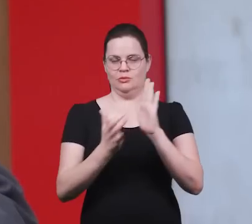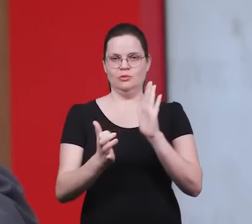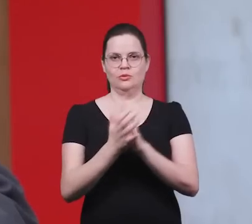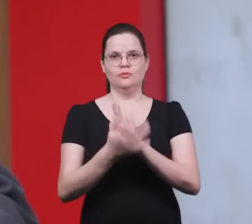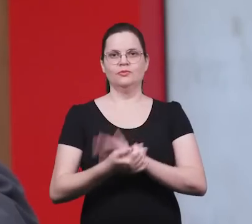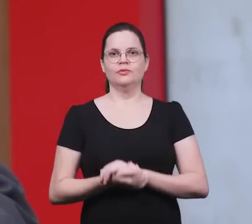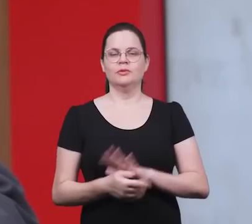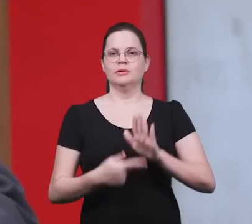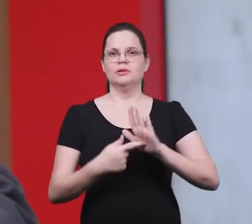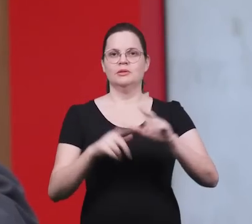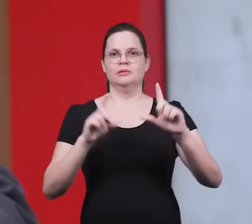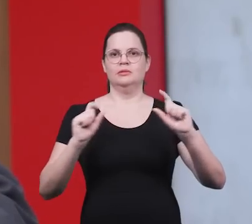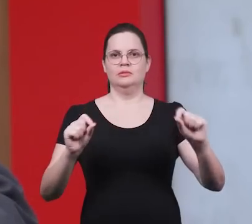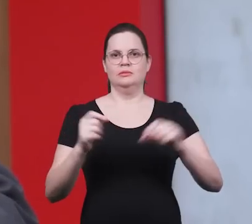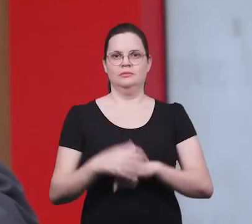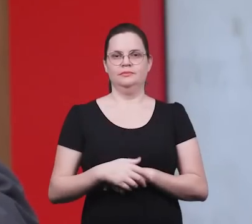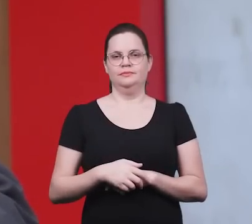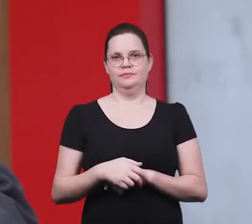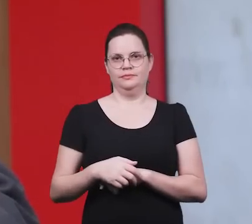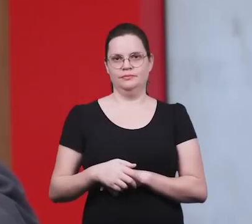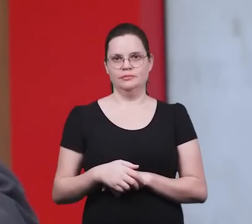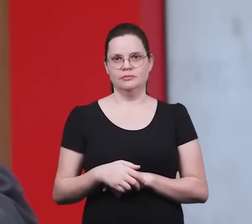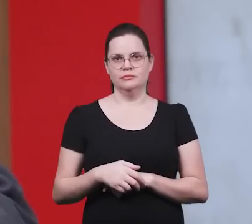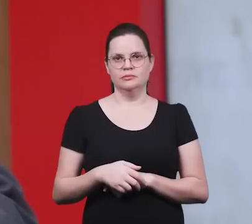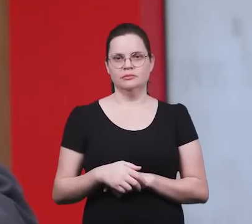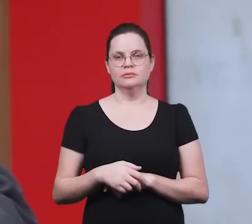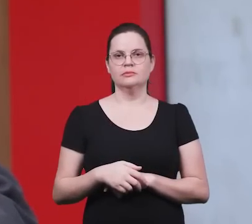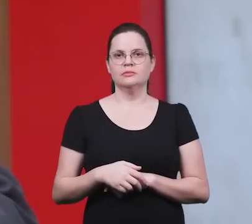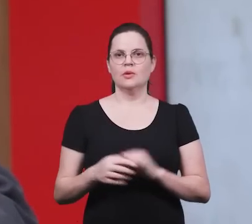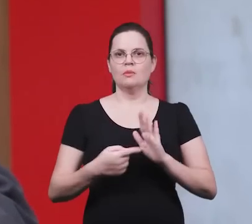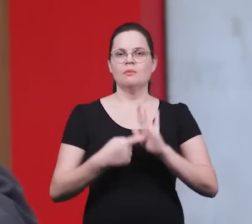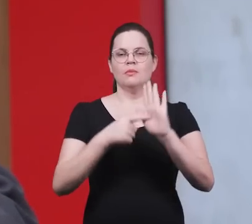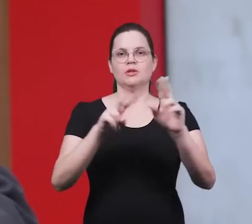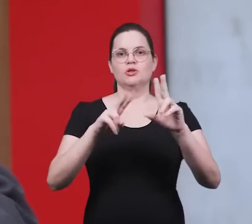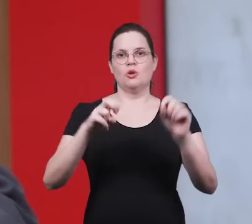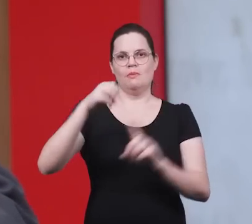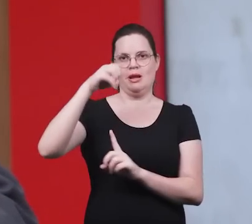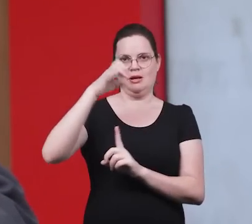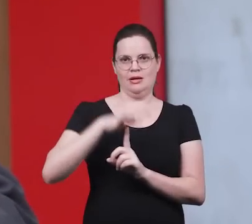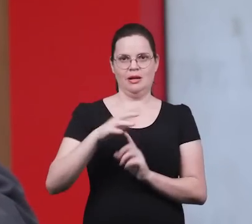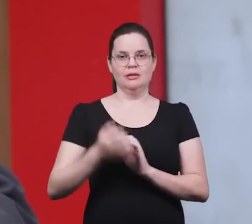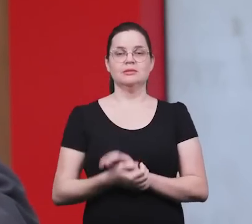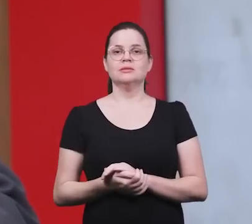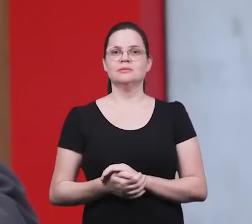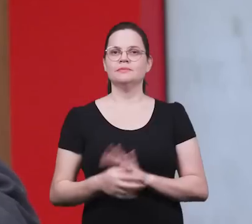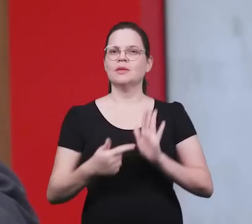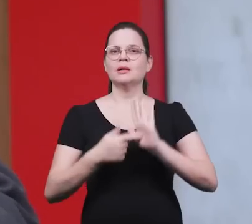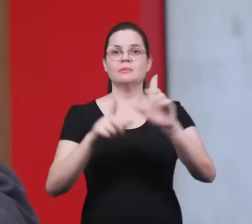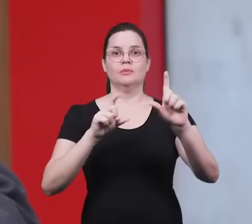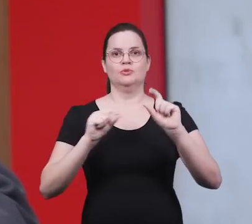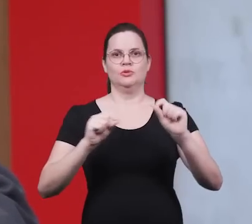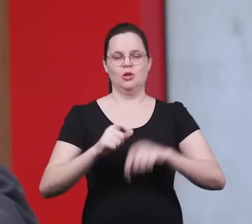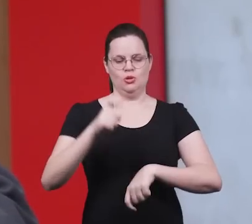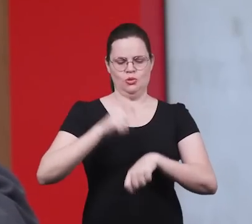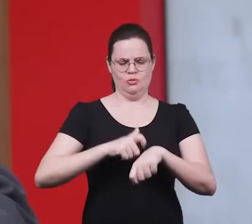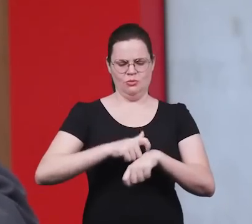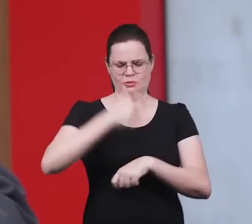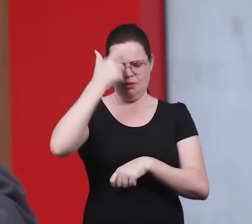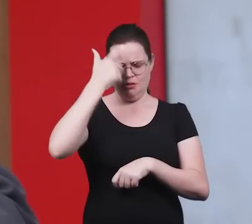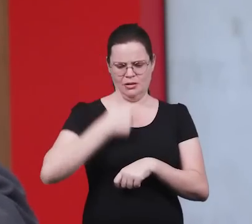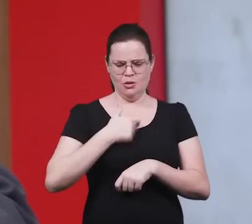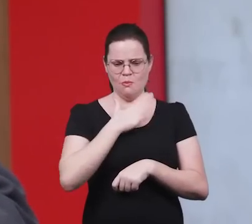agora. Muito bom. Um louvor que chama-se Foi Graça. Ele diz assim: quando terminar esta